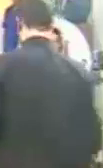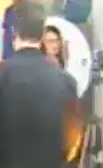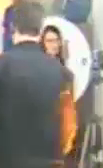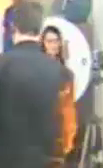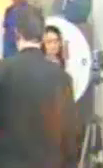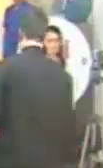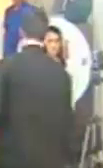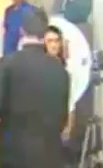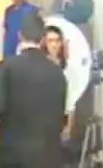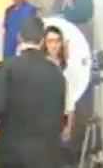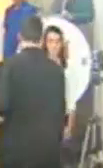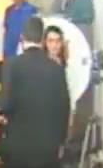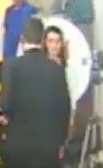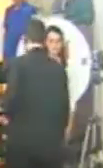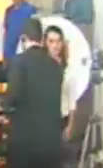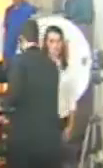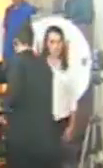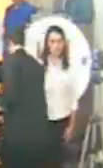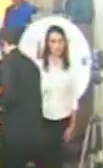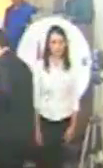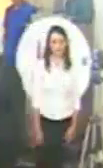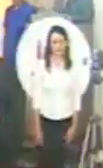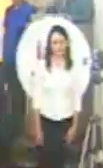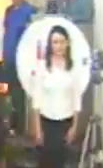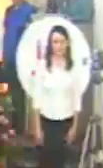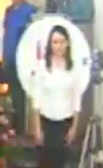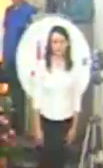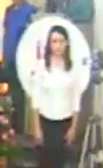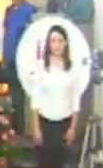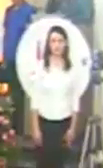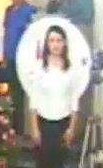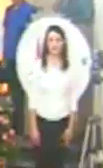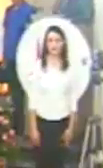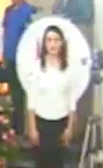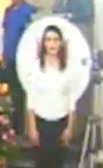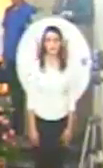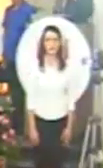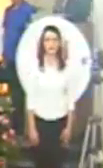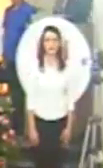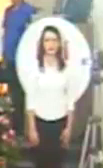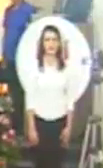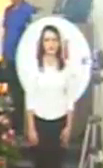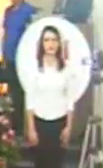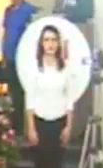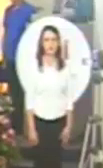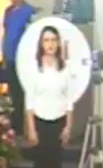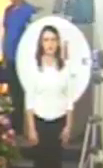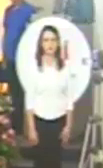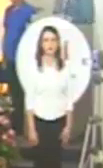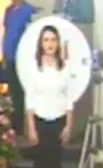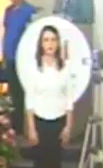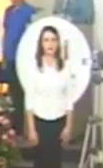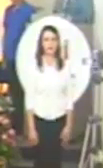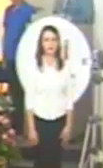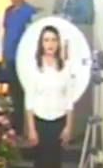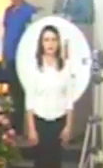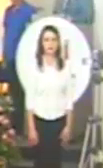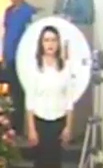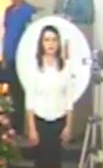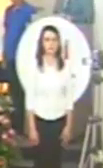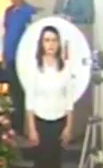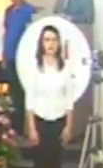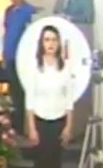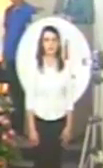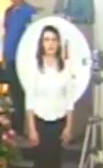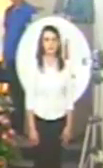campos têm mais flores, nossos bosques tem mais vida, nossa